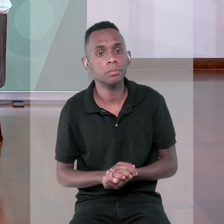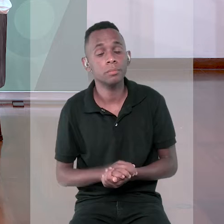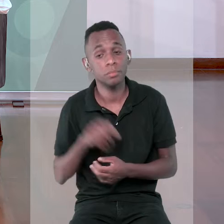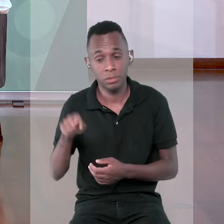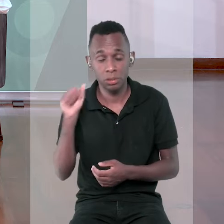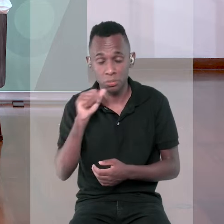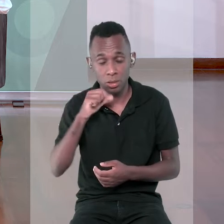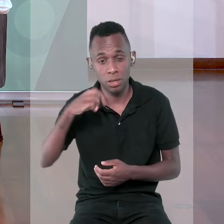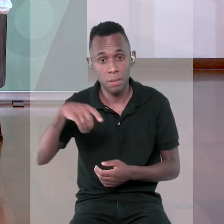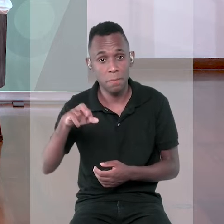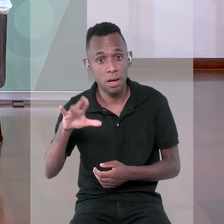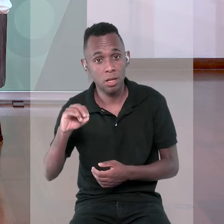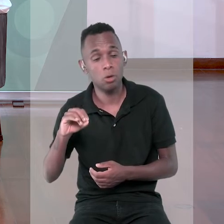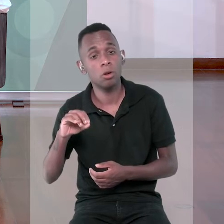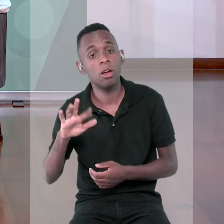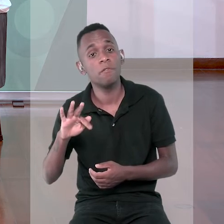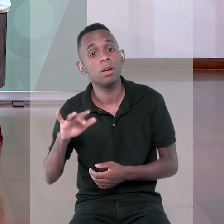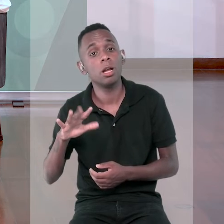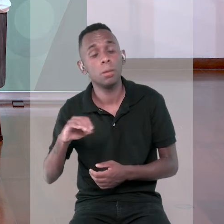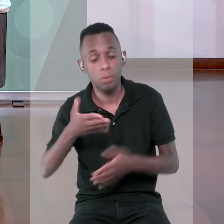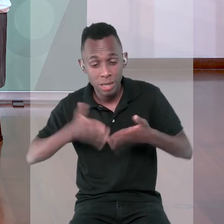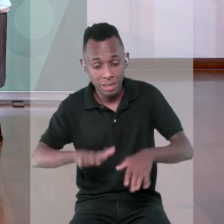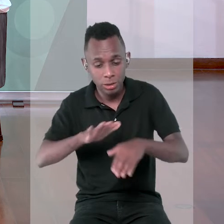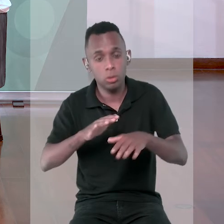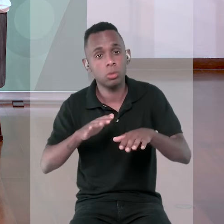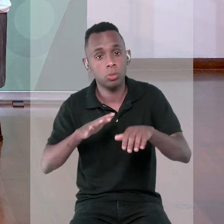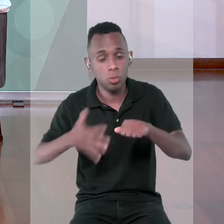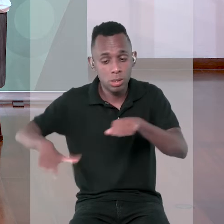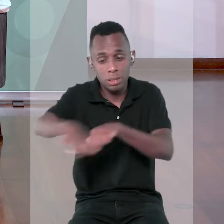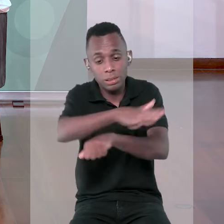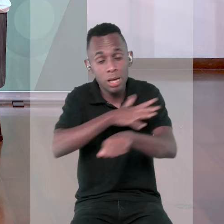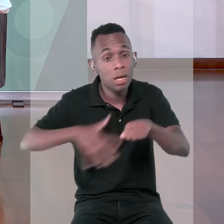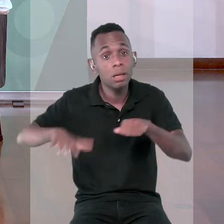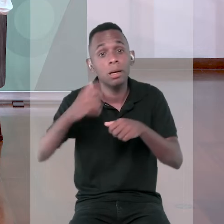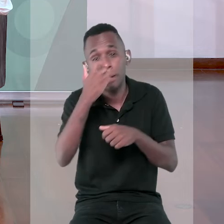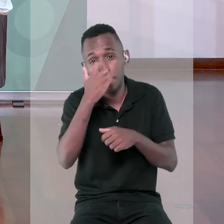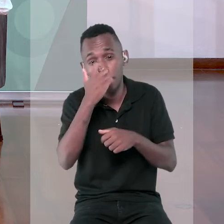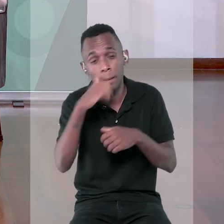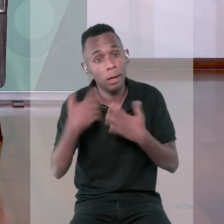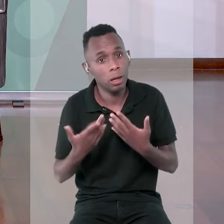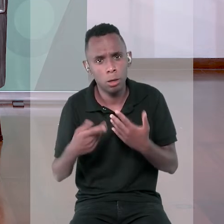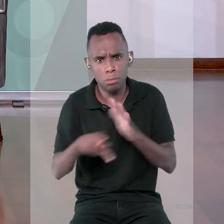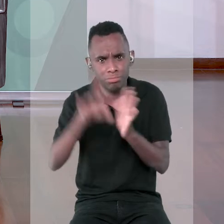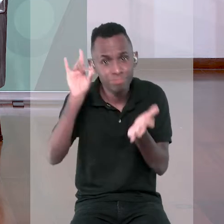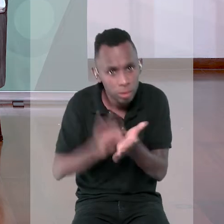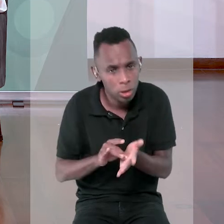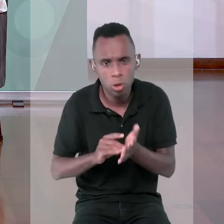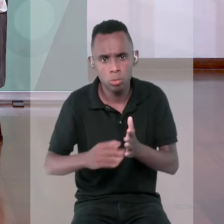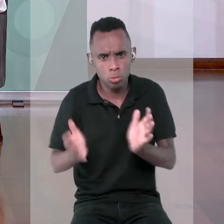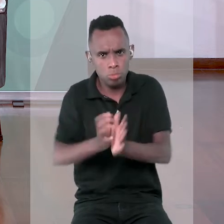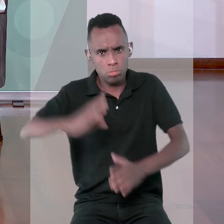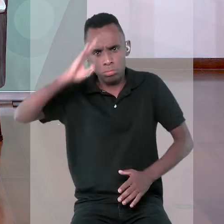Oliveira nasceu na ilha de Taparica. E ela não foi oficialmente do